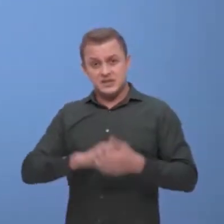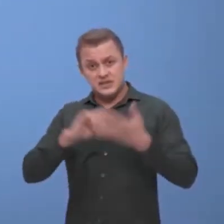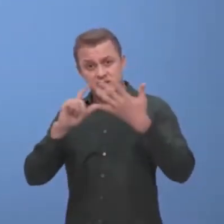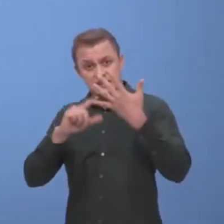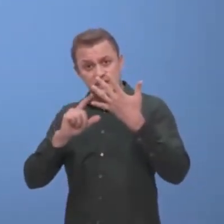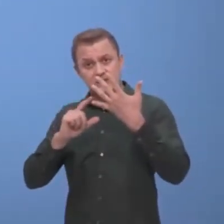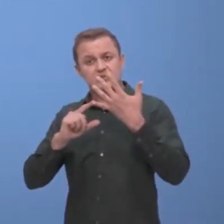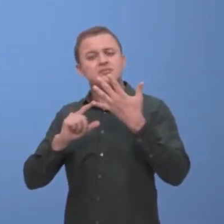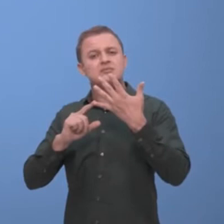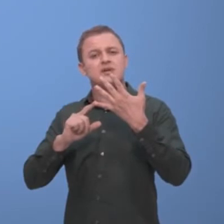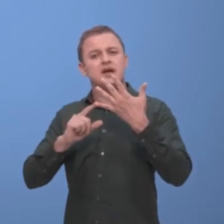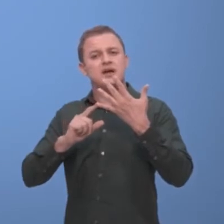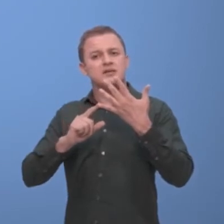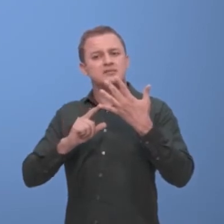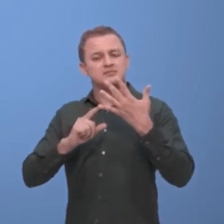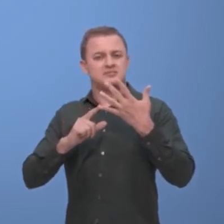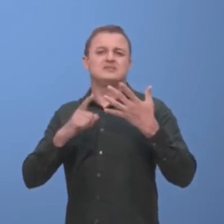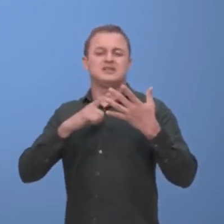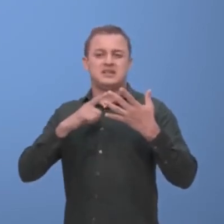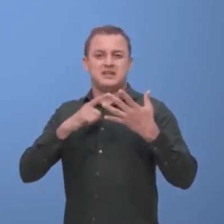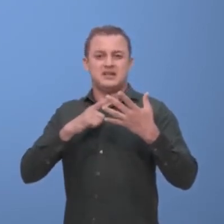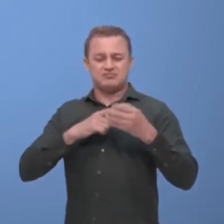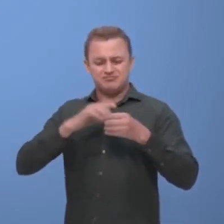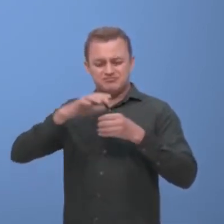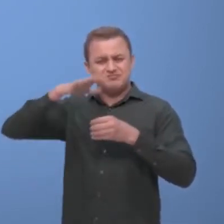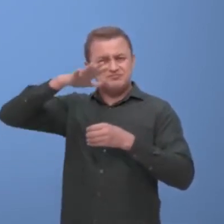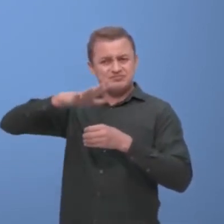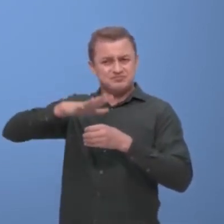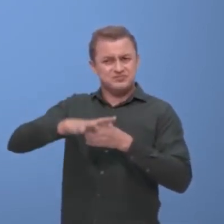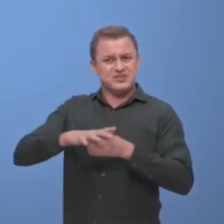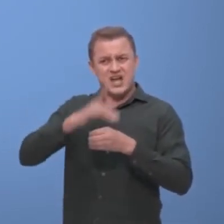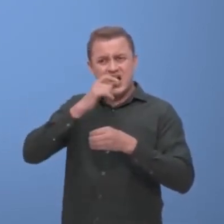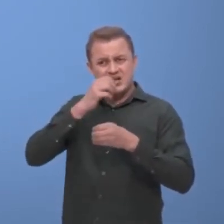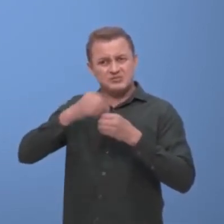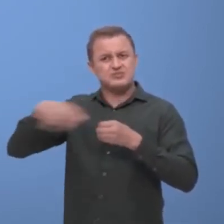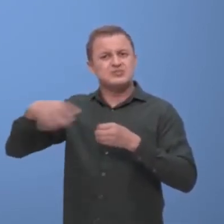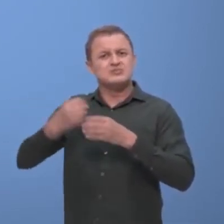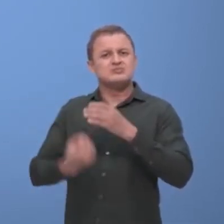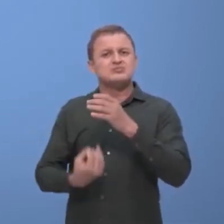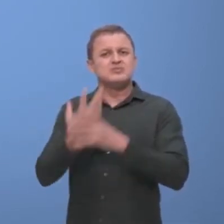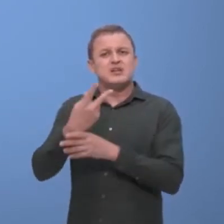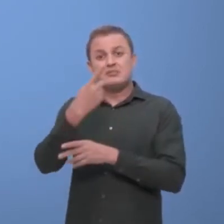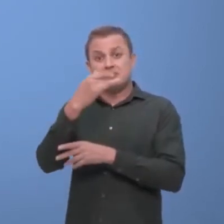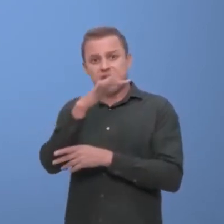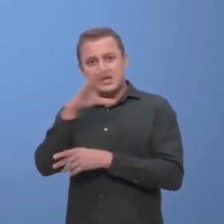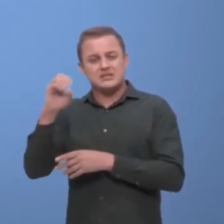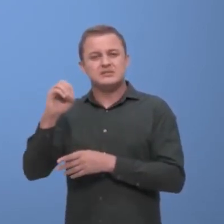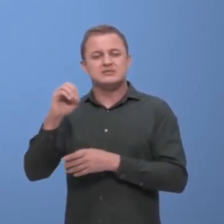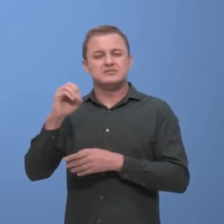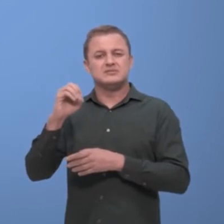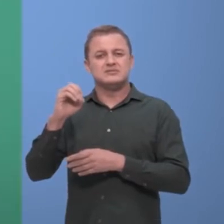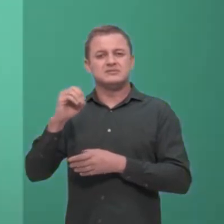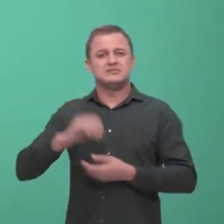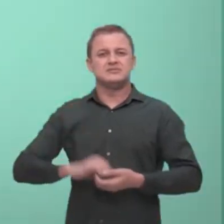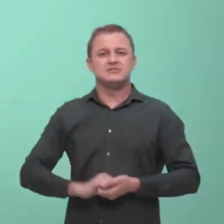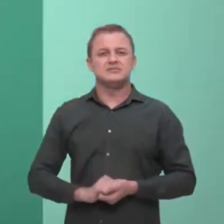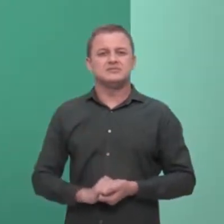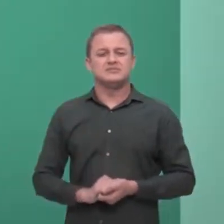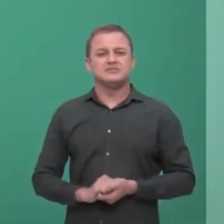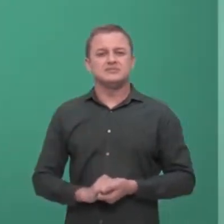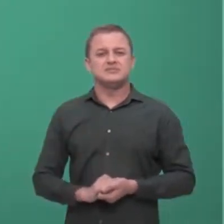Quinto princípio: estabelece que a resistência ao escoamento cria pressão.